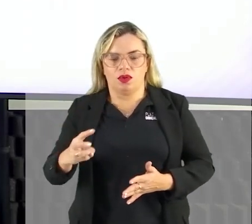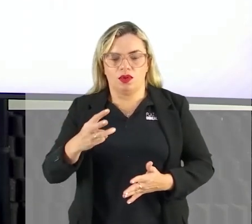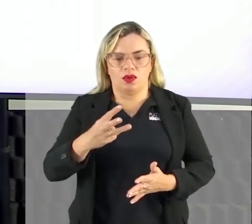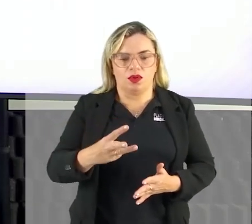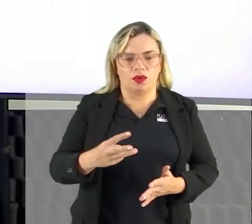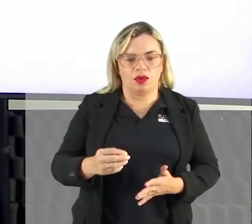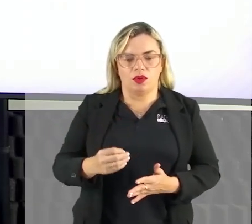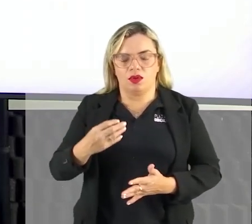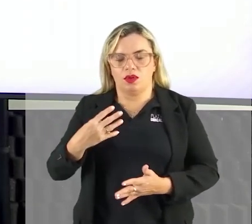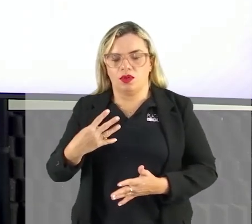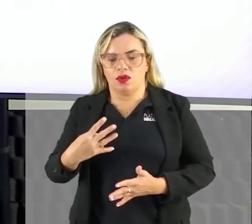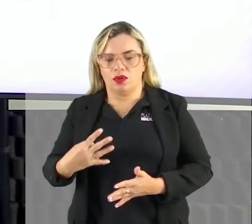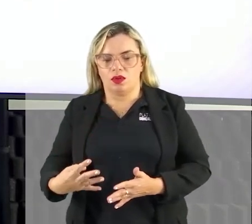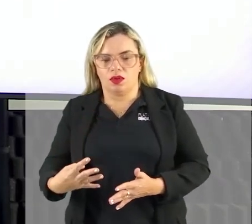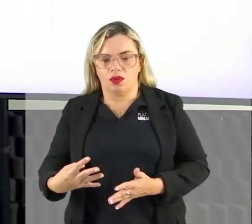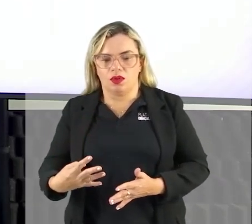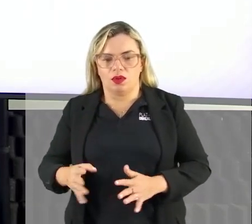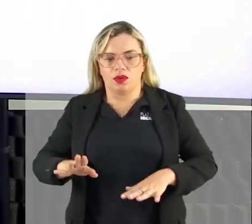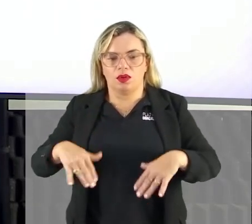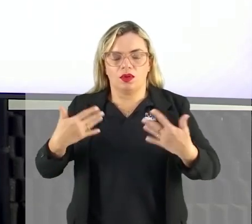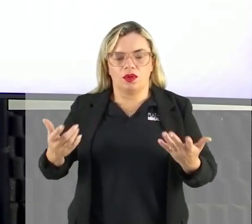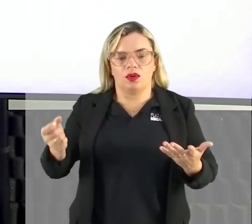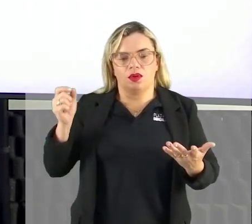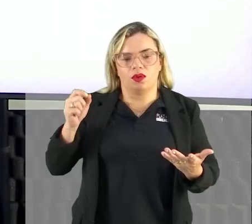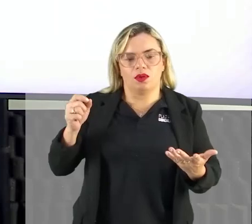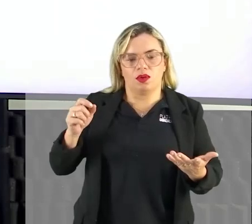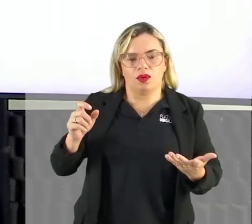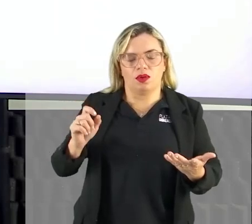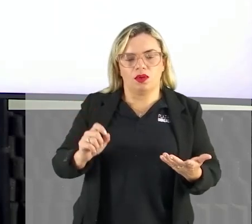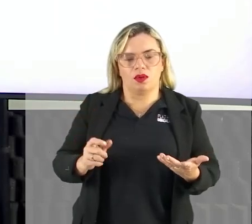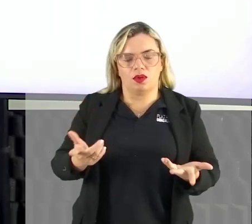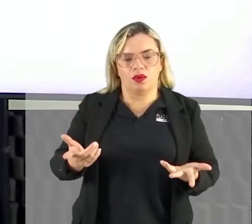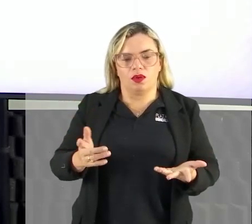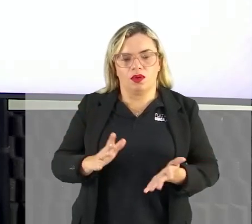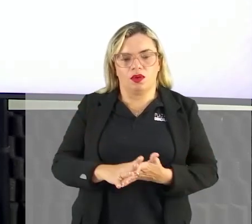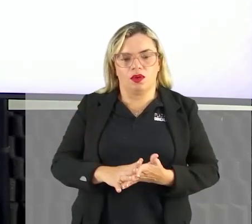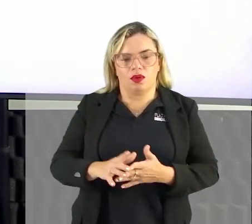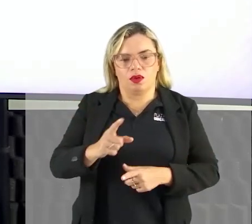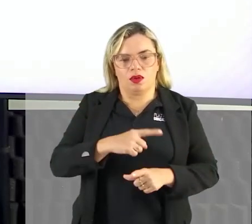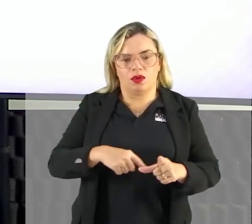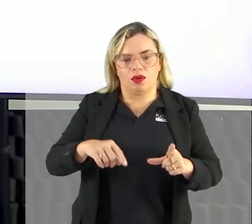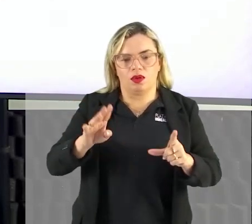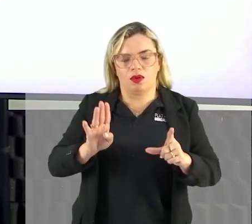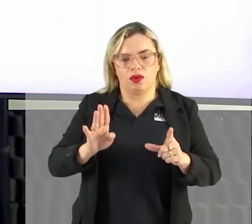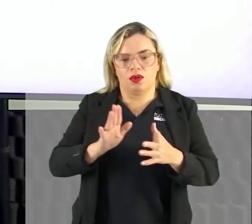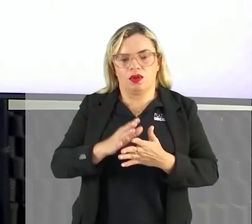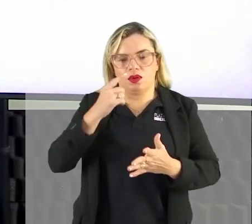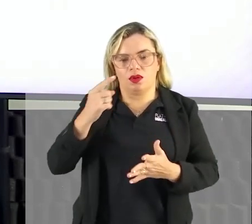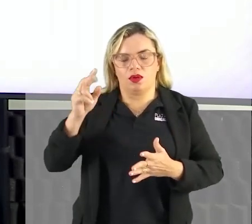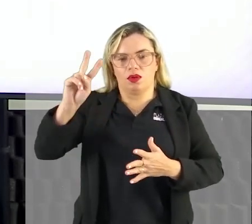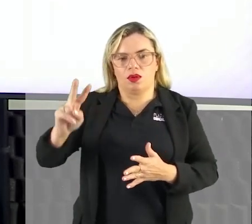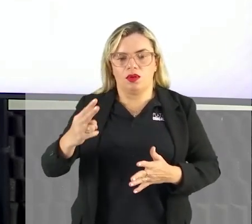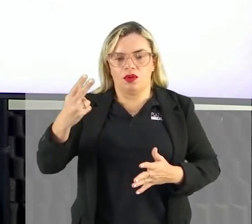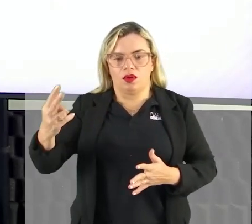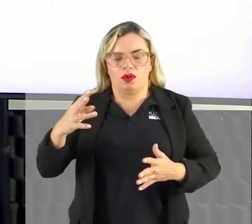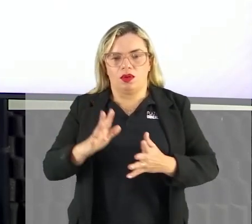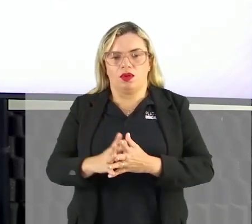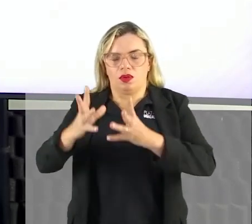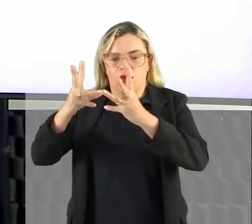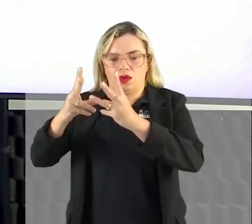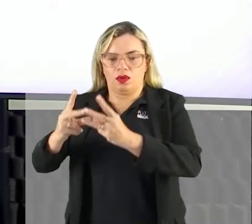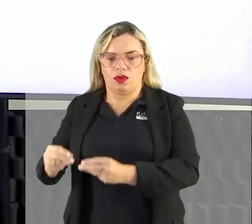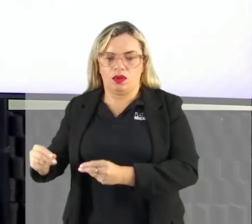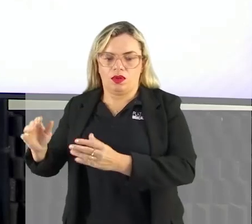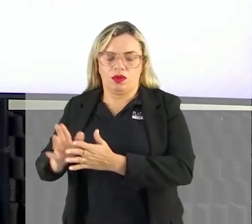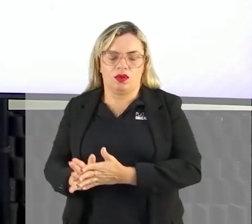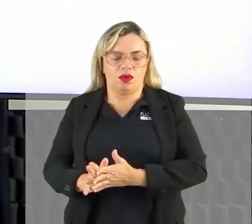A2, A3 ou A4? Então, gente, ó, aqui a etapa 2, ó, detritos para